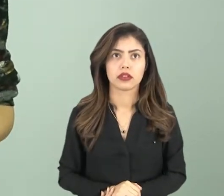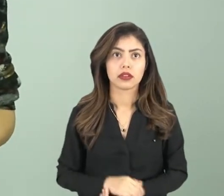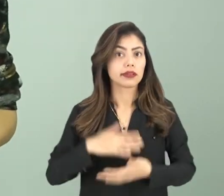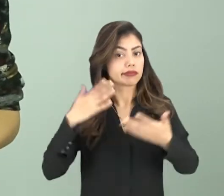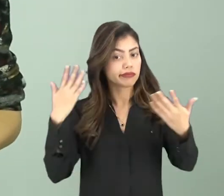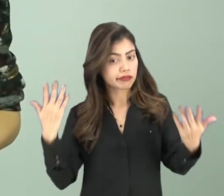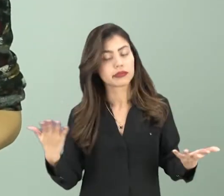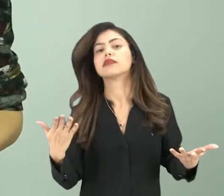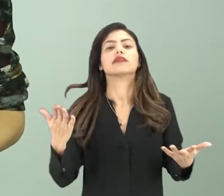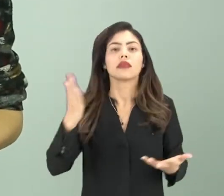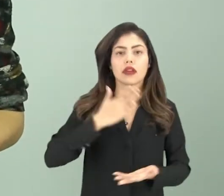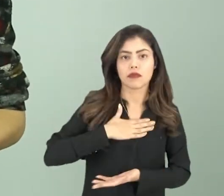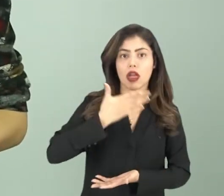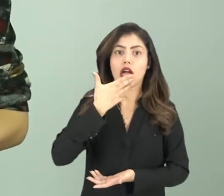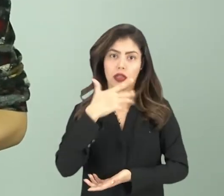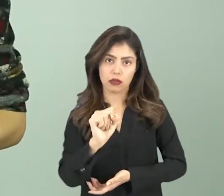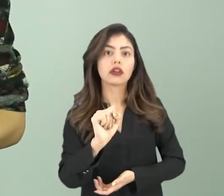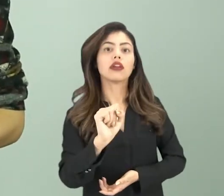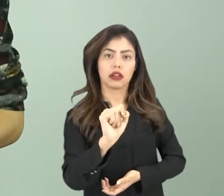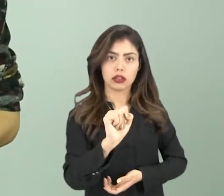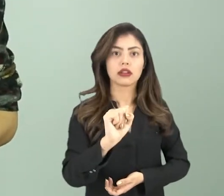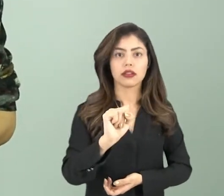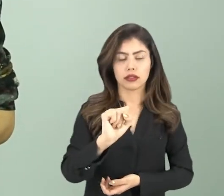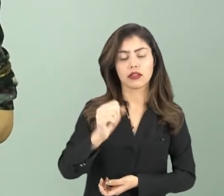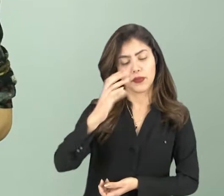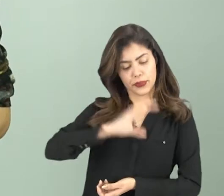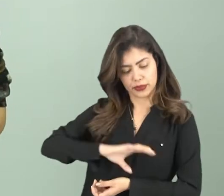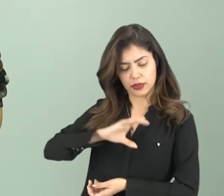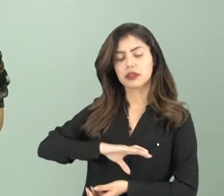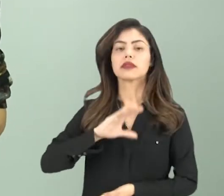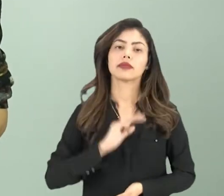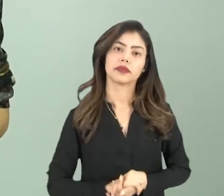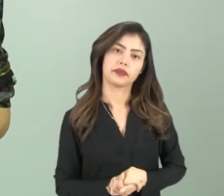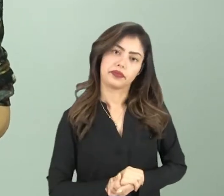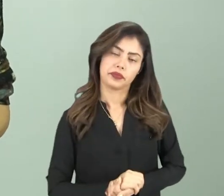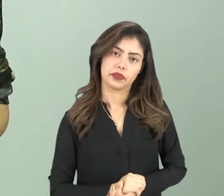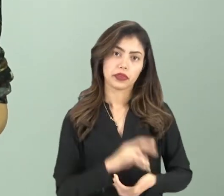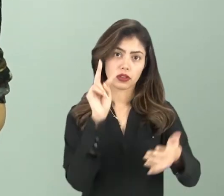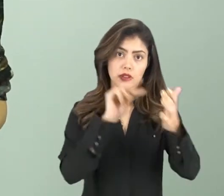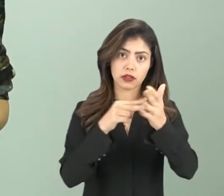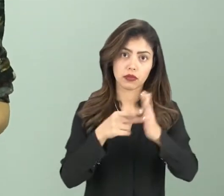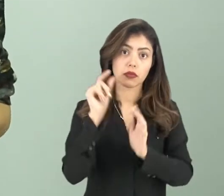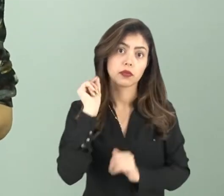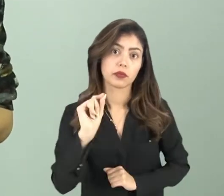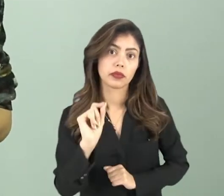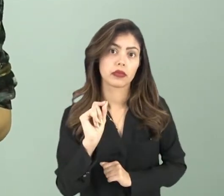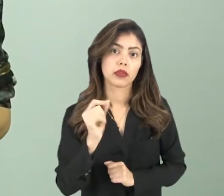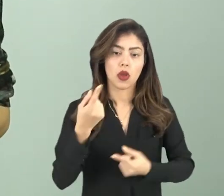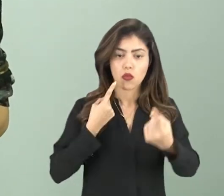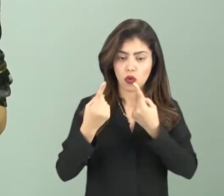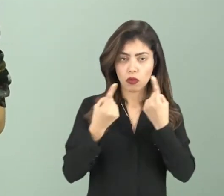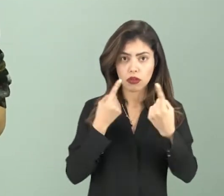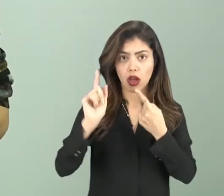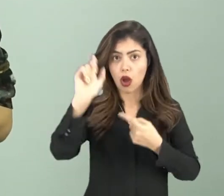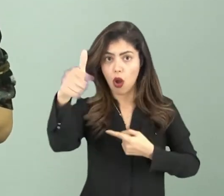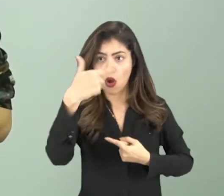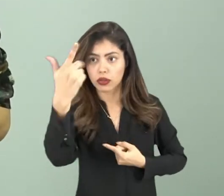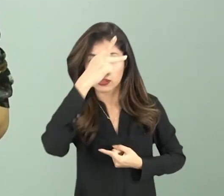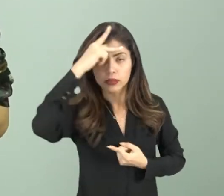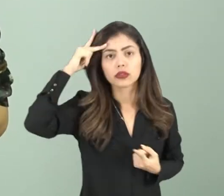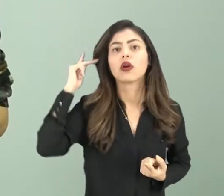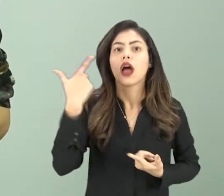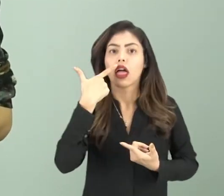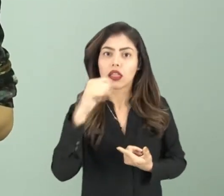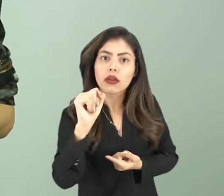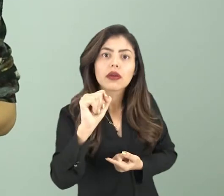Consequentemente, a minha linguagem é a língua portuguesa. Isso quer dizer que eu me comunico com o outro a partir de uma língua